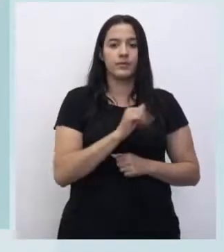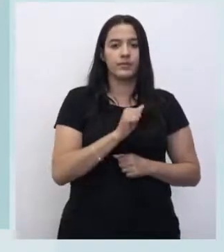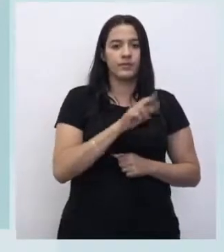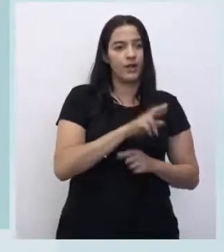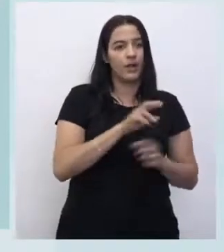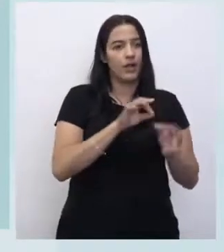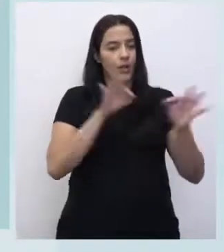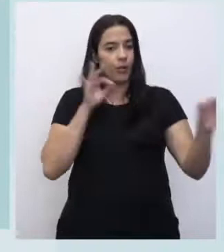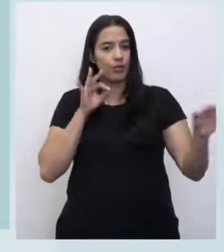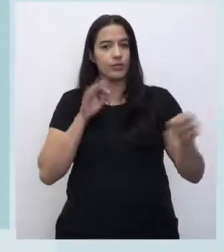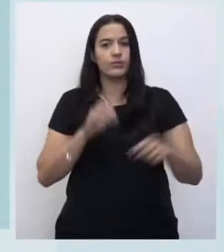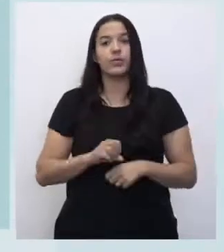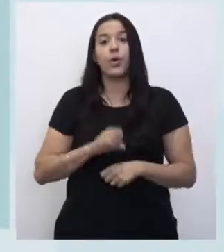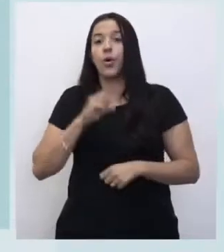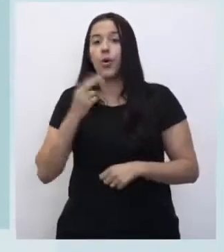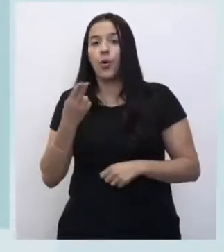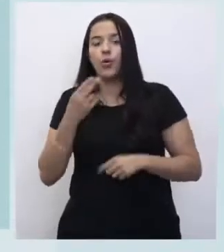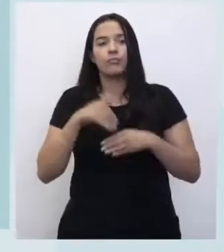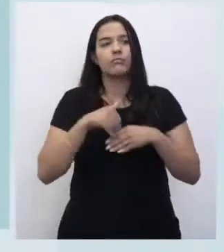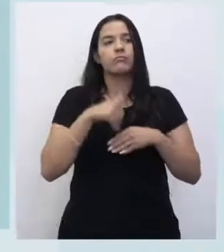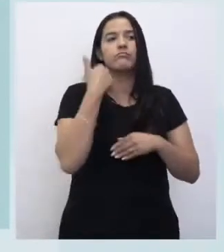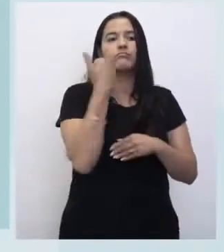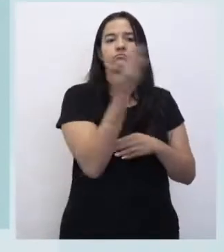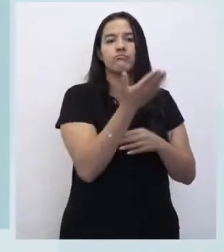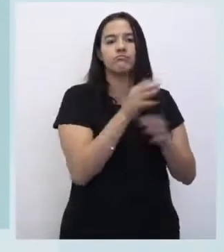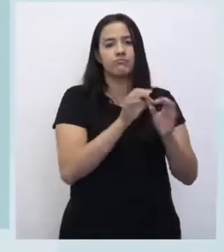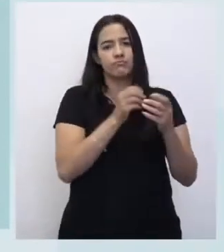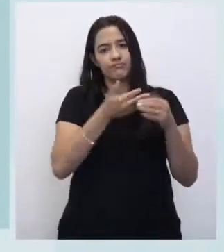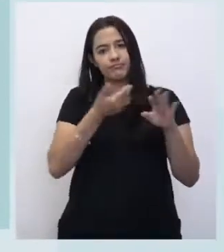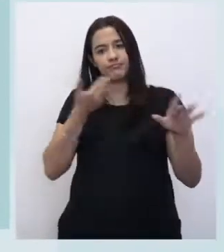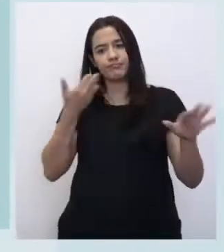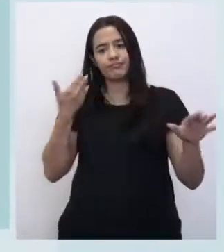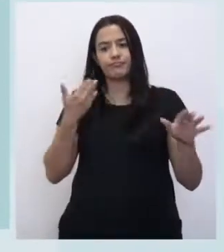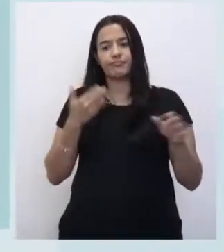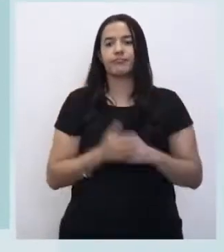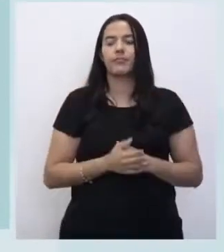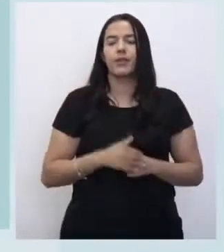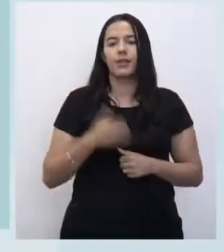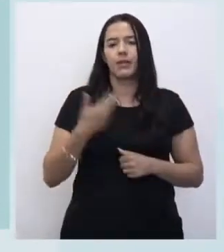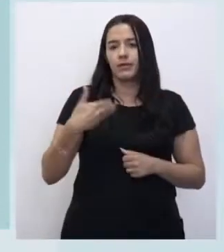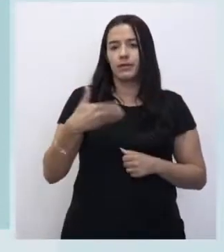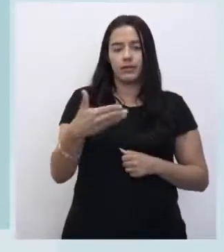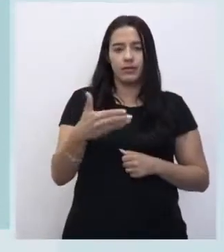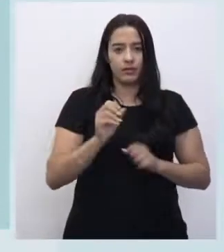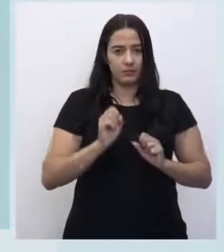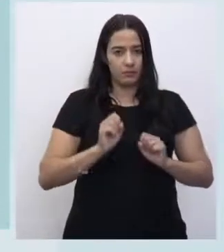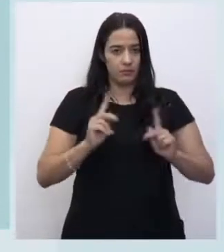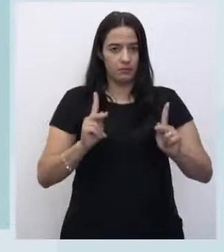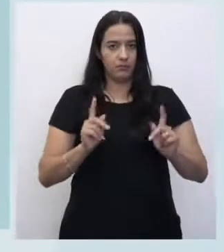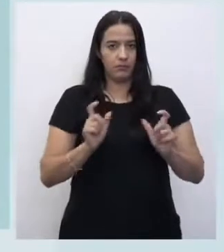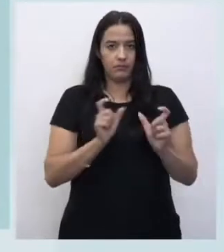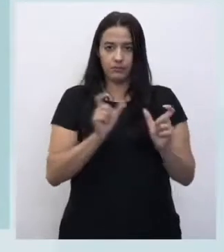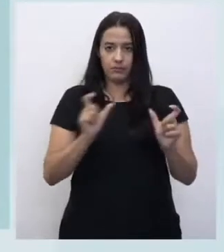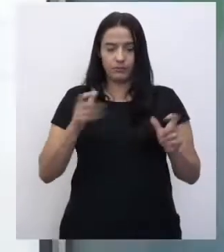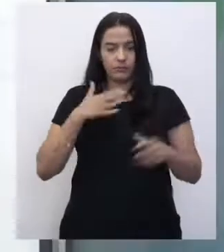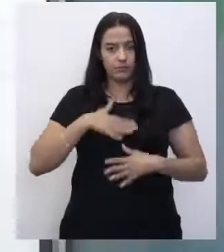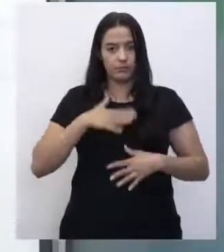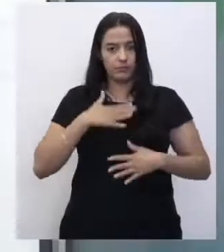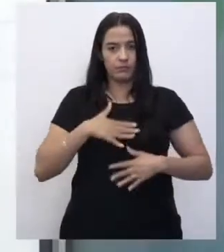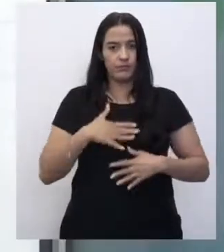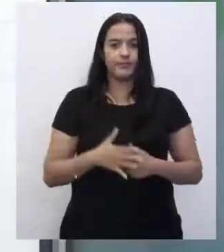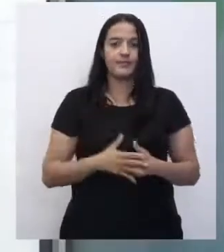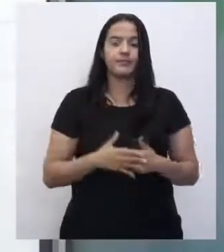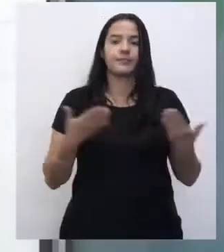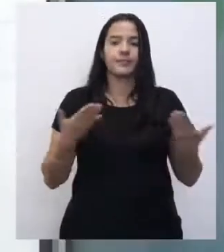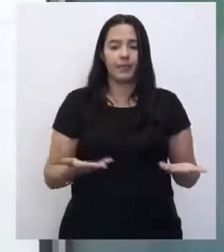Longe, ou mais distante. Ou mais distante, ou mais longe e assim por diante. Tudo bem? Tranquilo? Tranquilo. Então, ó, a